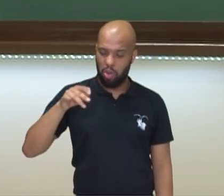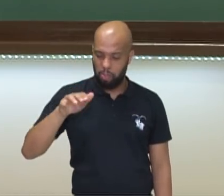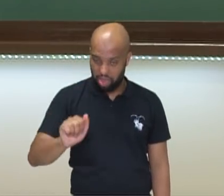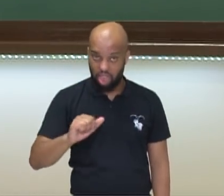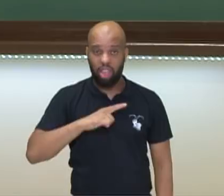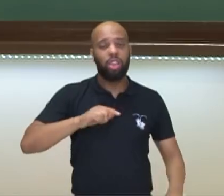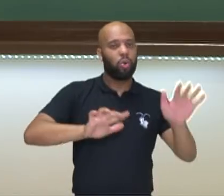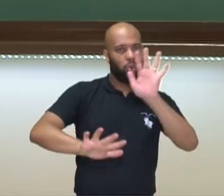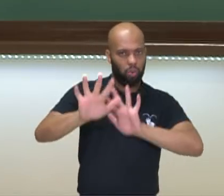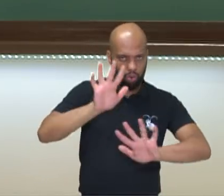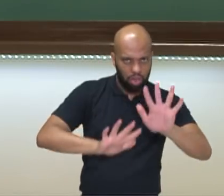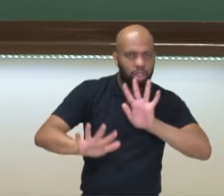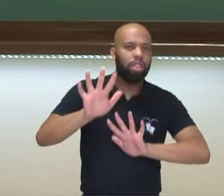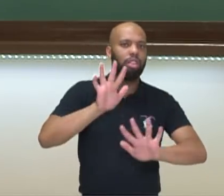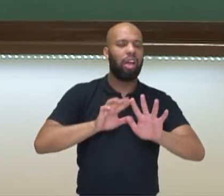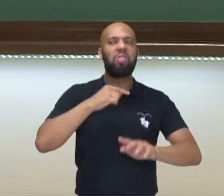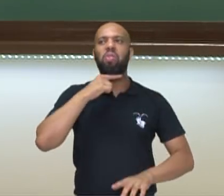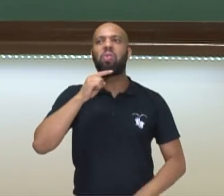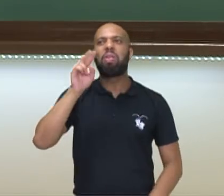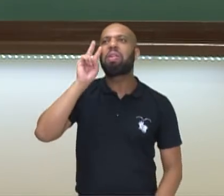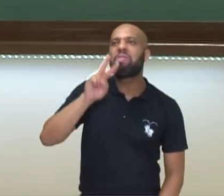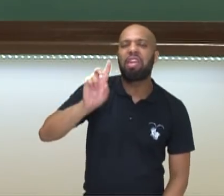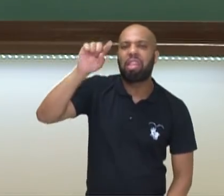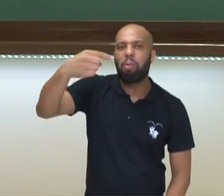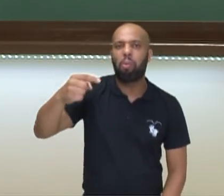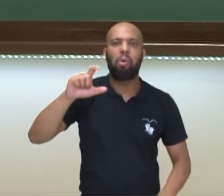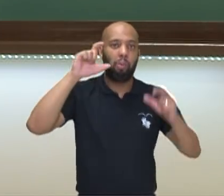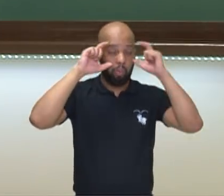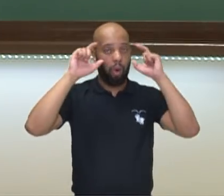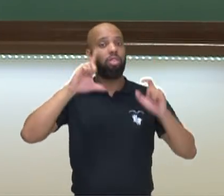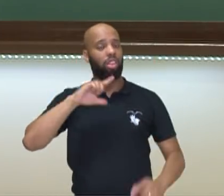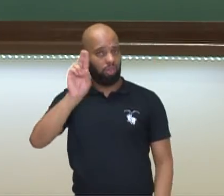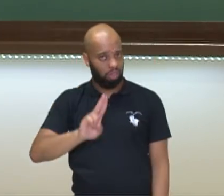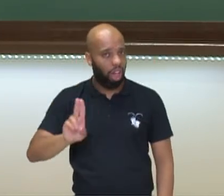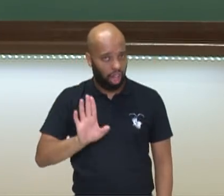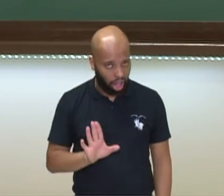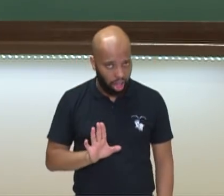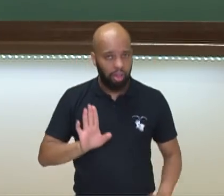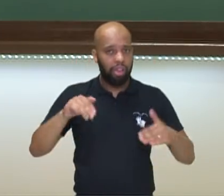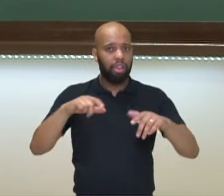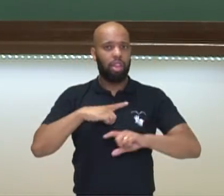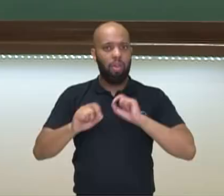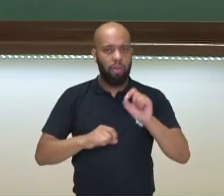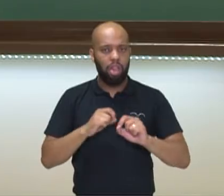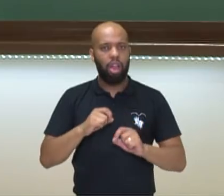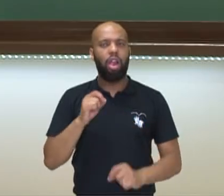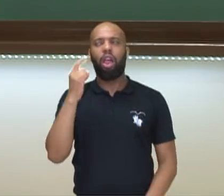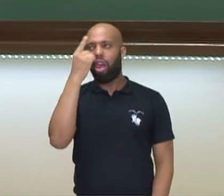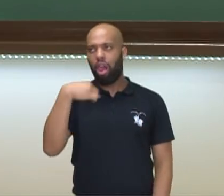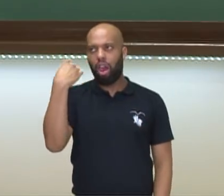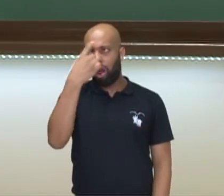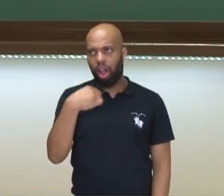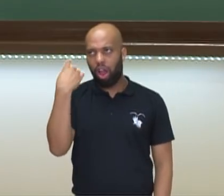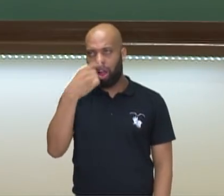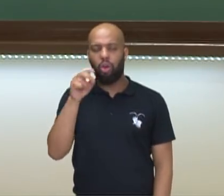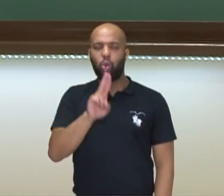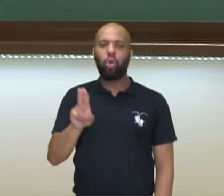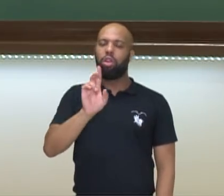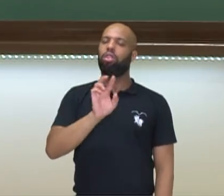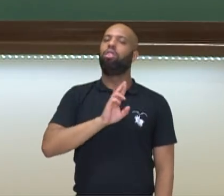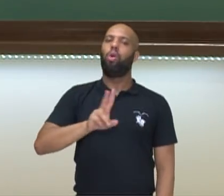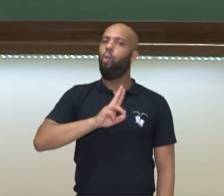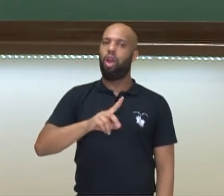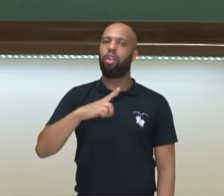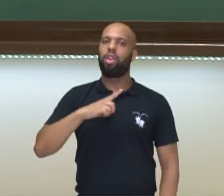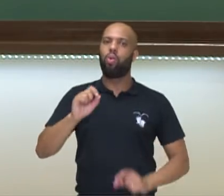cuidado que nós temos que ter. O uso não pode ser prolongado aí com nenhum cuidado, tá? Deve ser